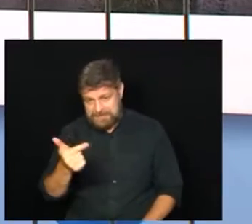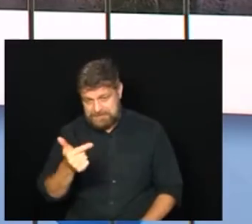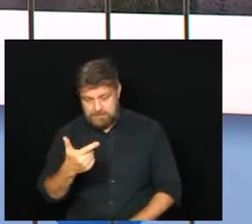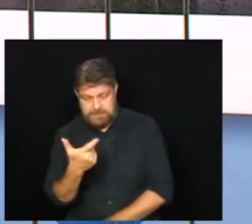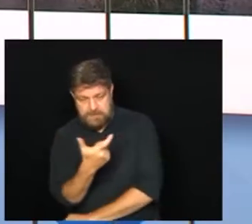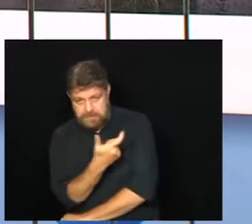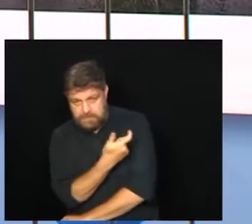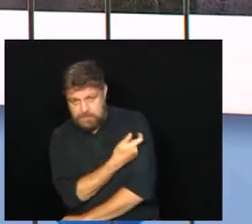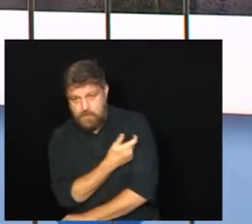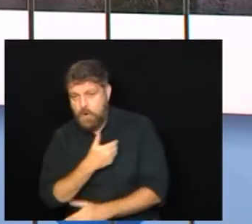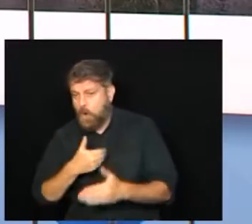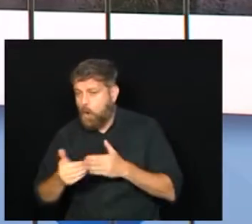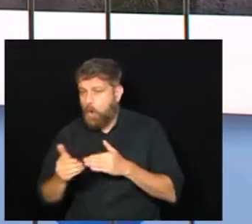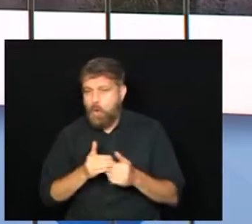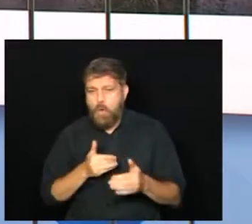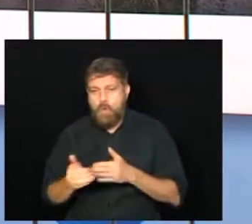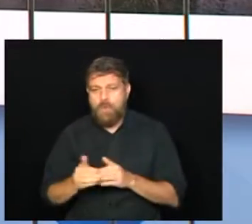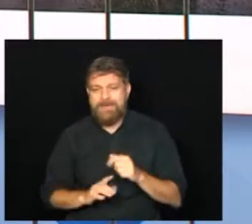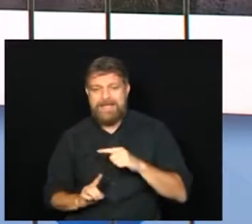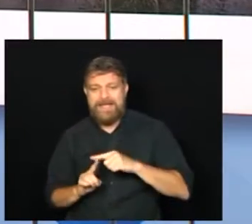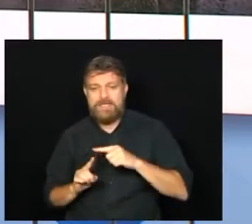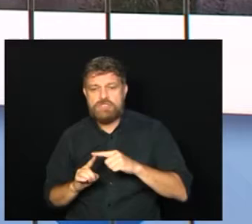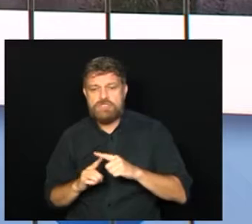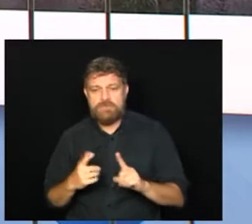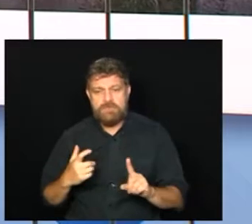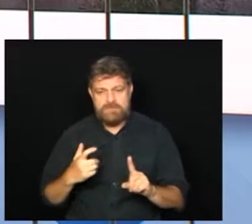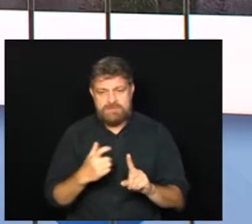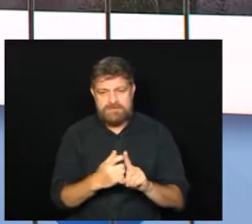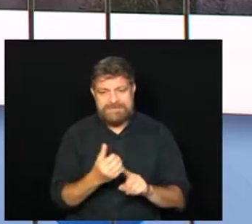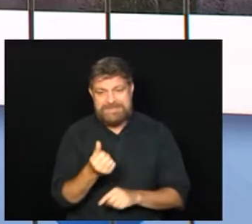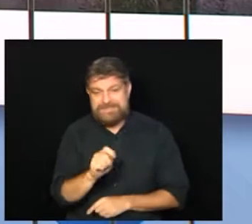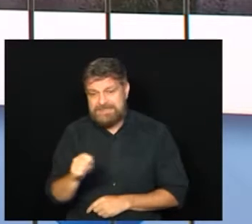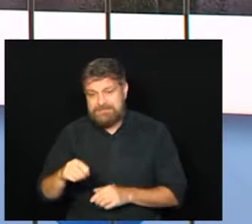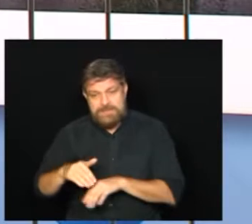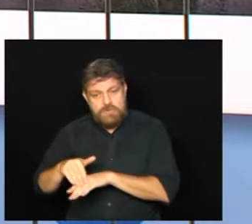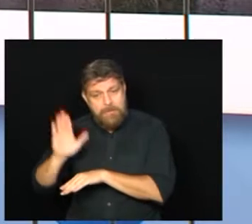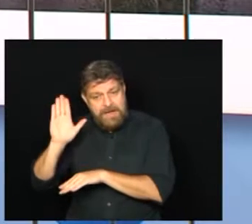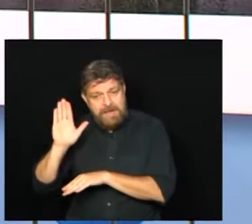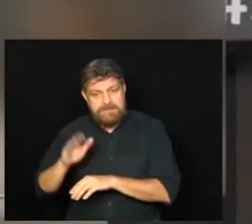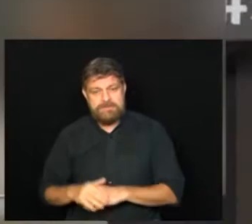dose de qualquer vacina há 6 meses ou mais.